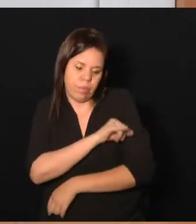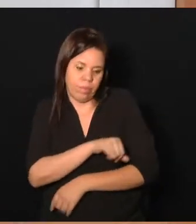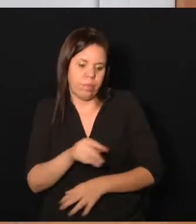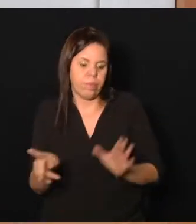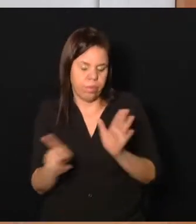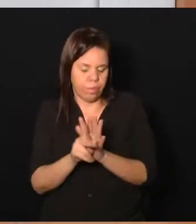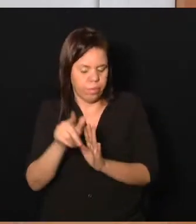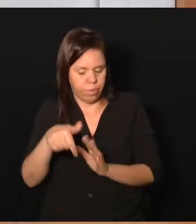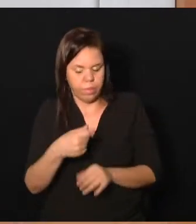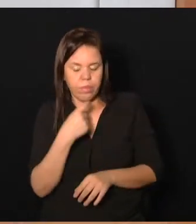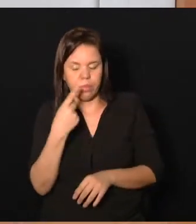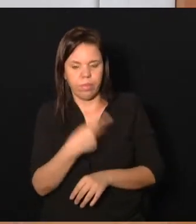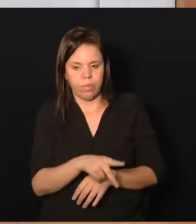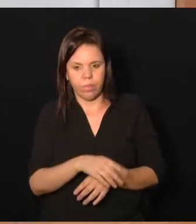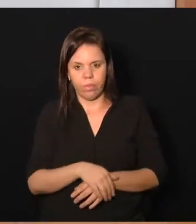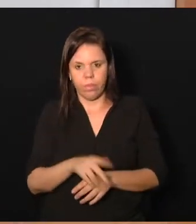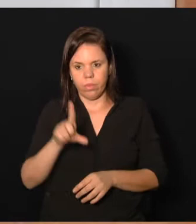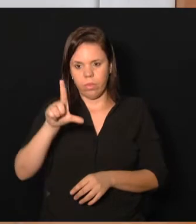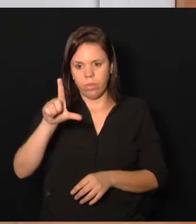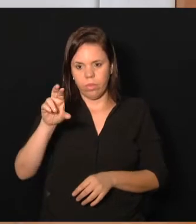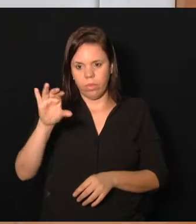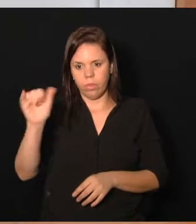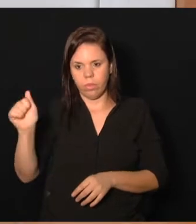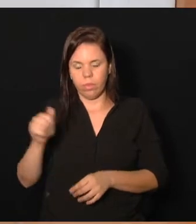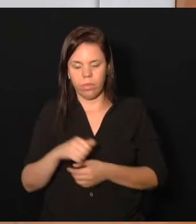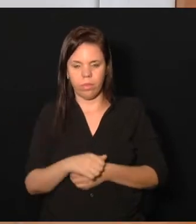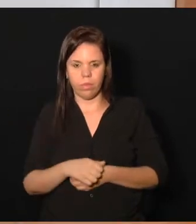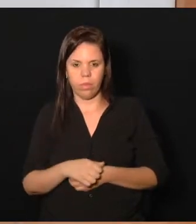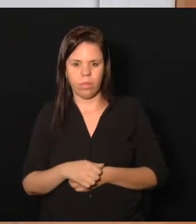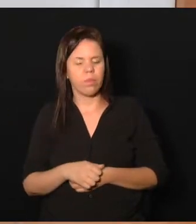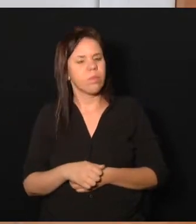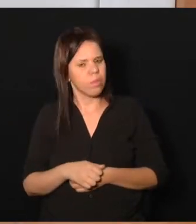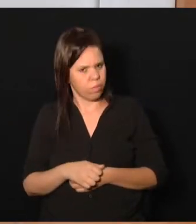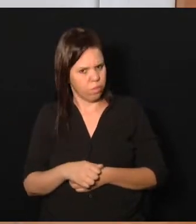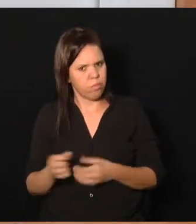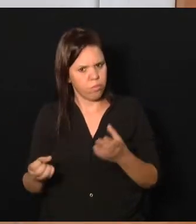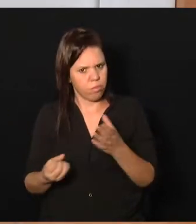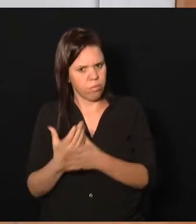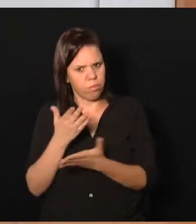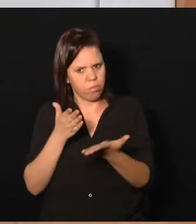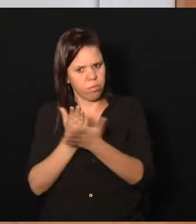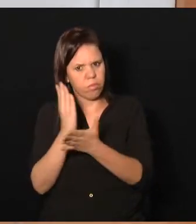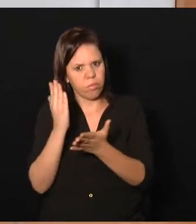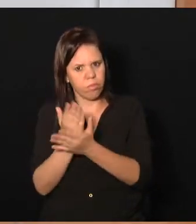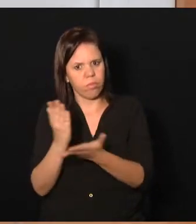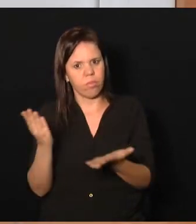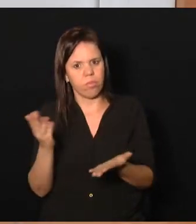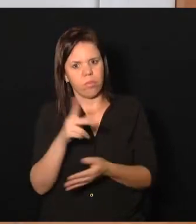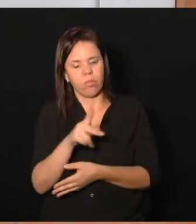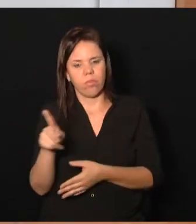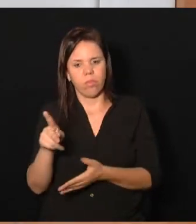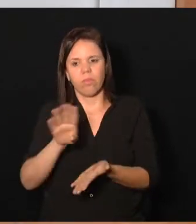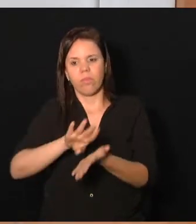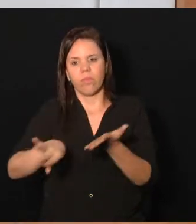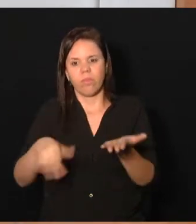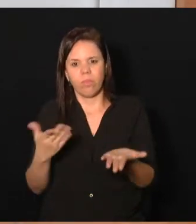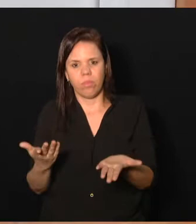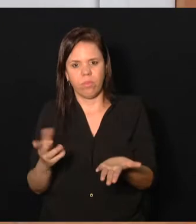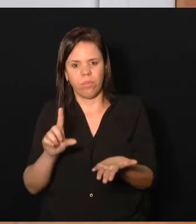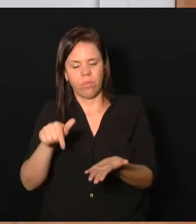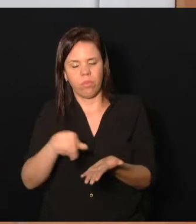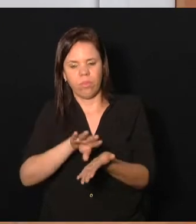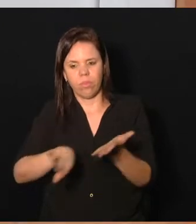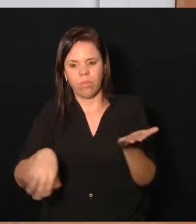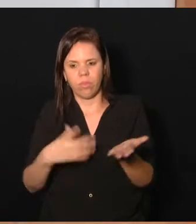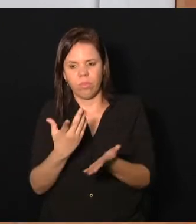Campinas, Lúcia Secote, ela foi destituída pelo nosso presidente do Conselho Nacional. Medidas